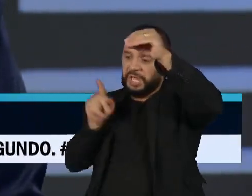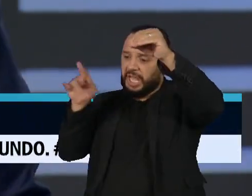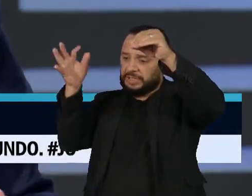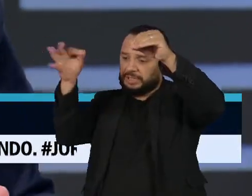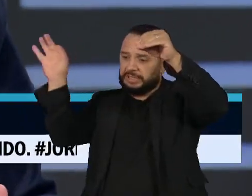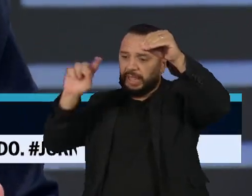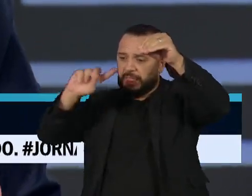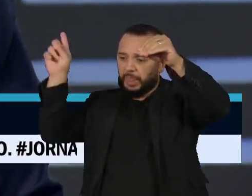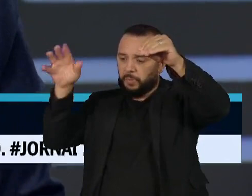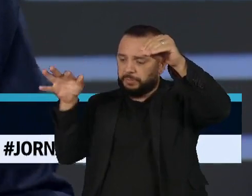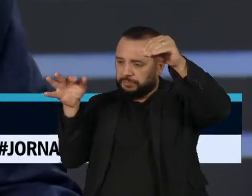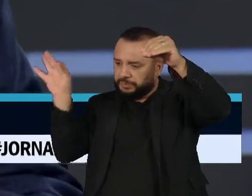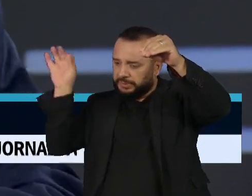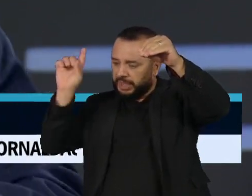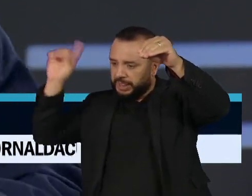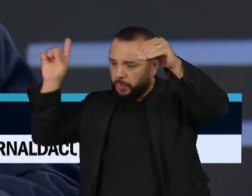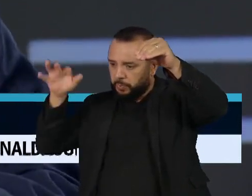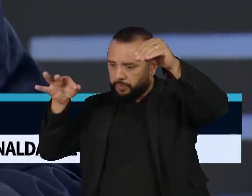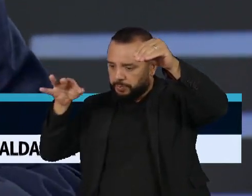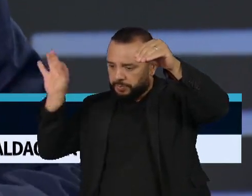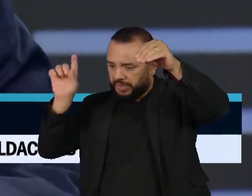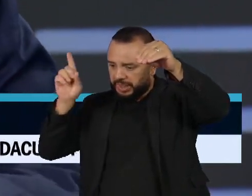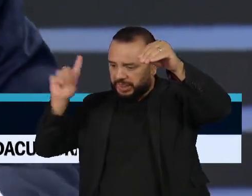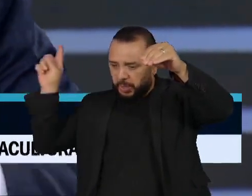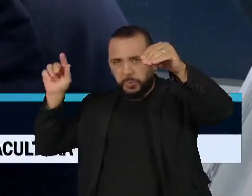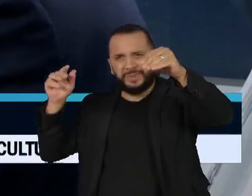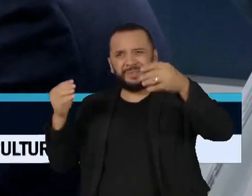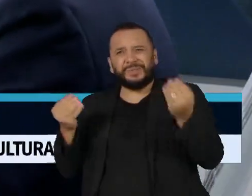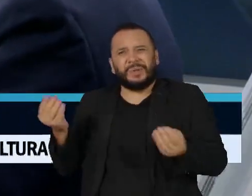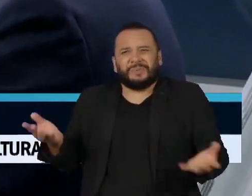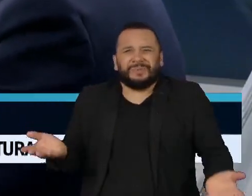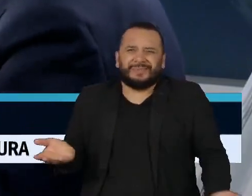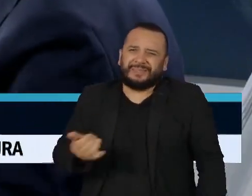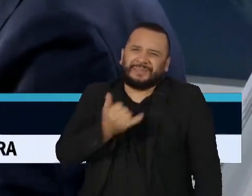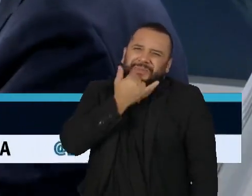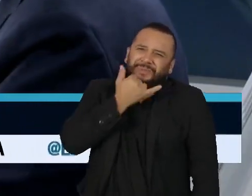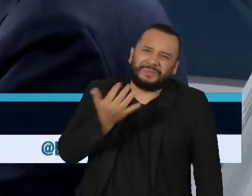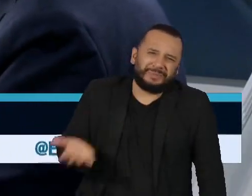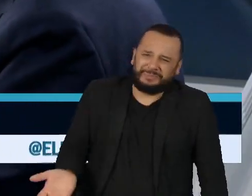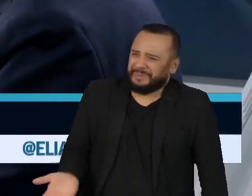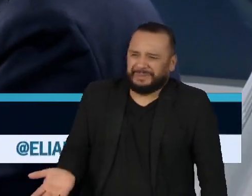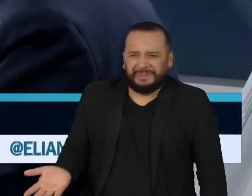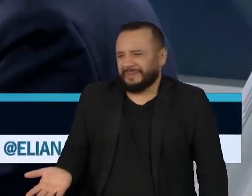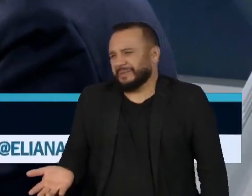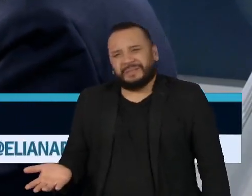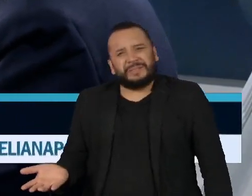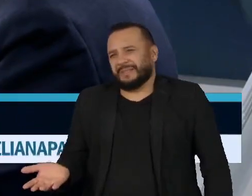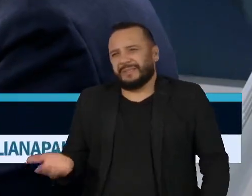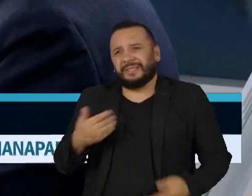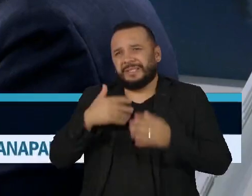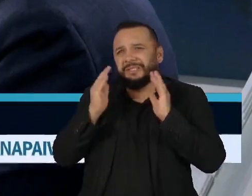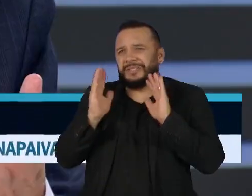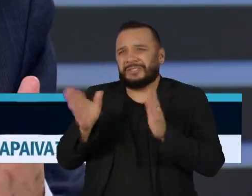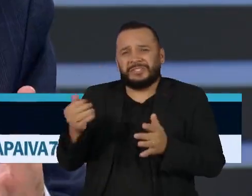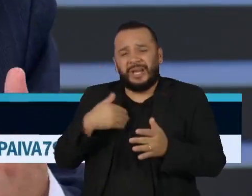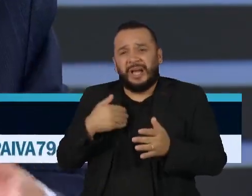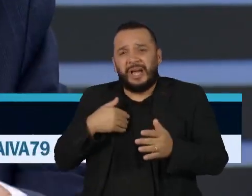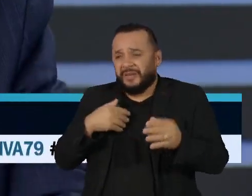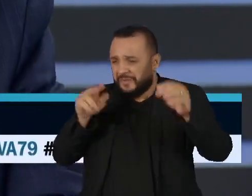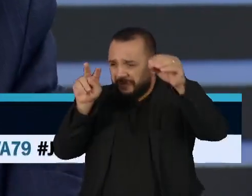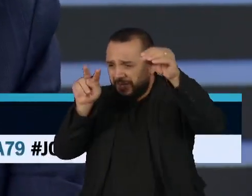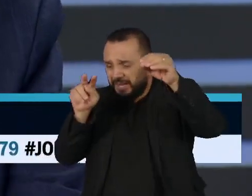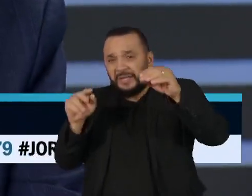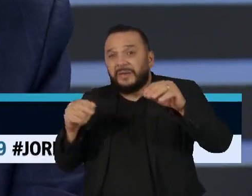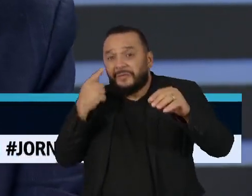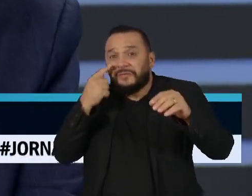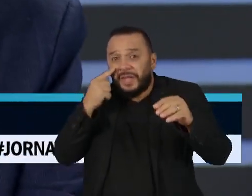vai olhar, vai passar um pente fino, vai começar a ler passagens e descoladas do conjunto, de totalidade de qualquer obra literária e